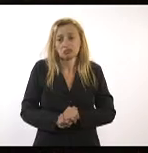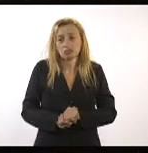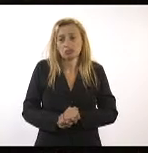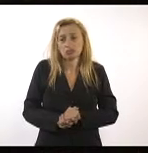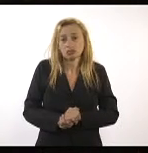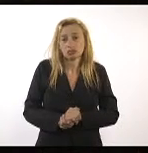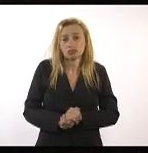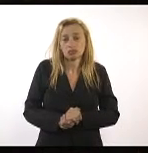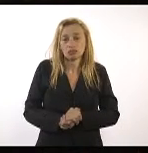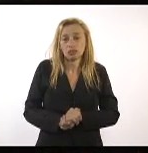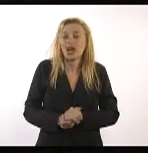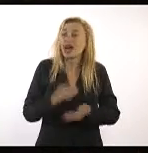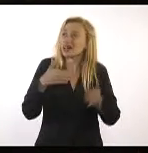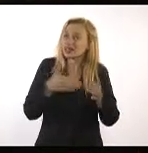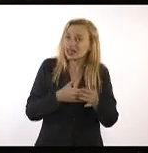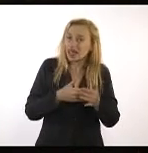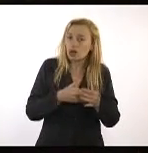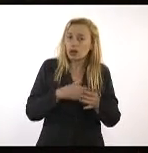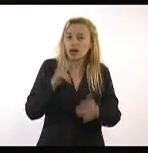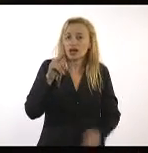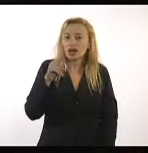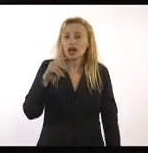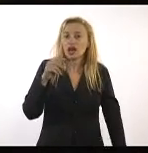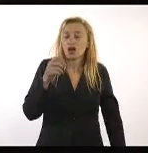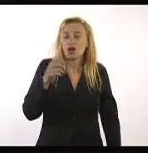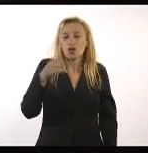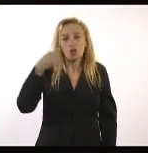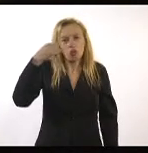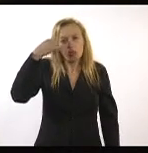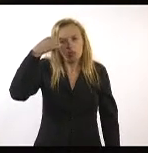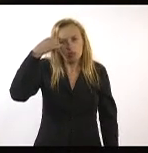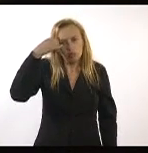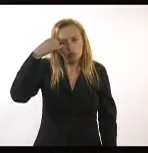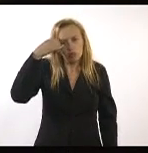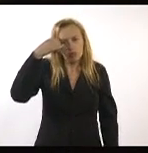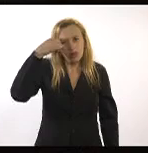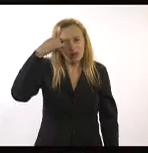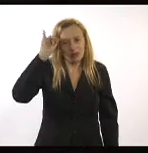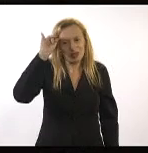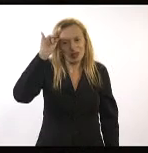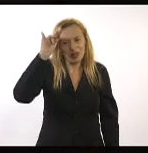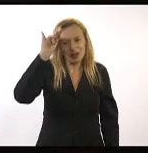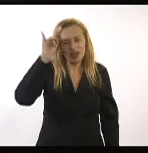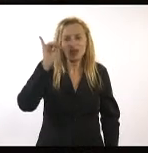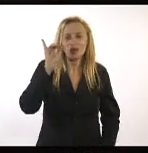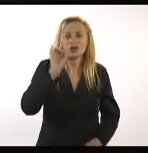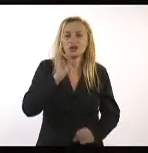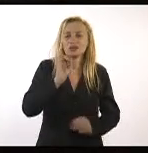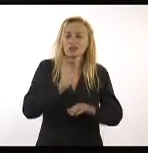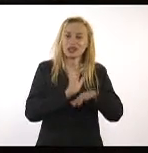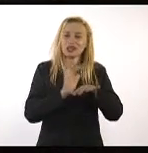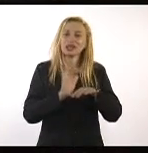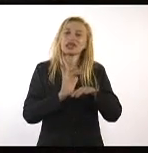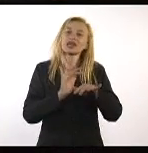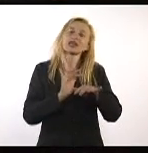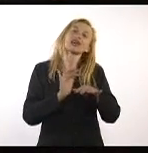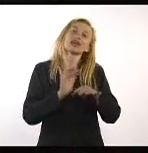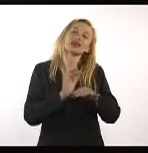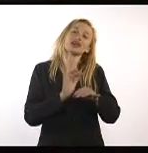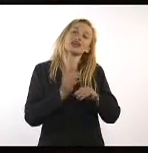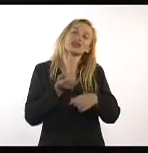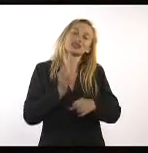e até uma vaquinha online foi feito para arrecadar dinheiro para dar para este